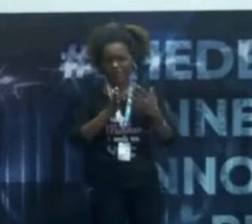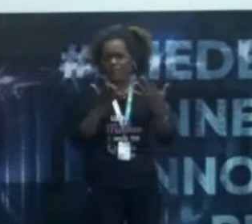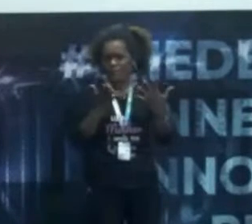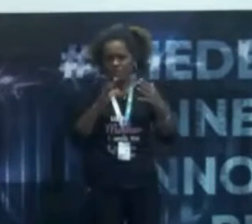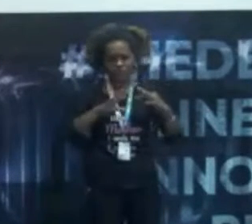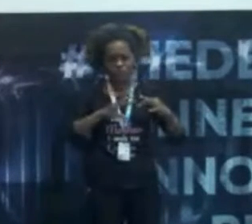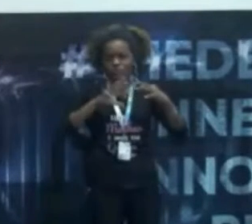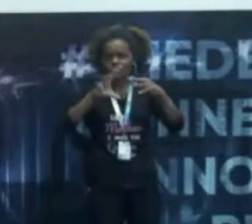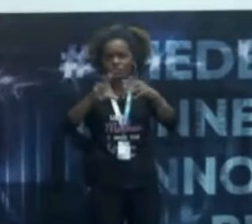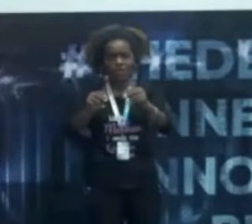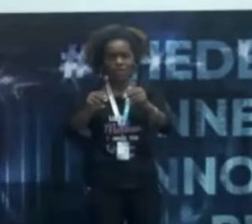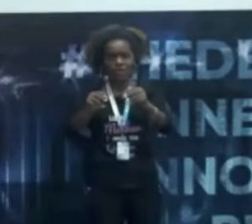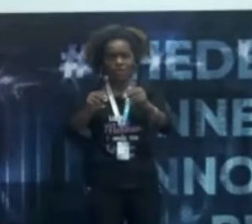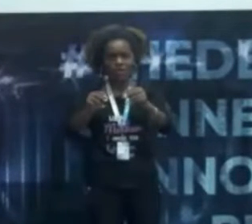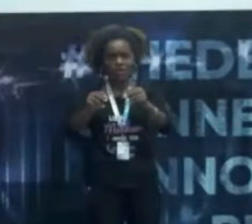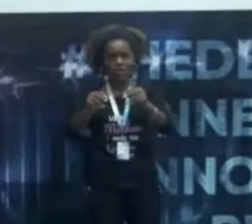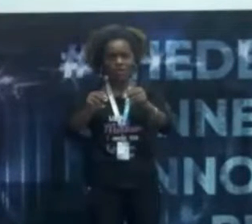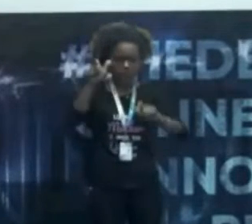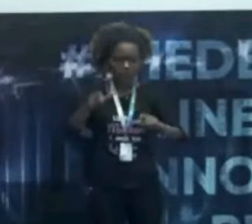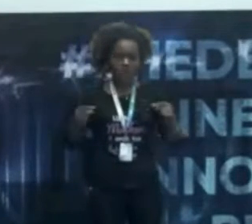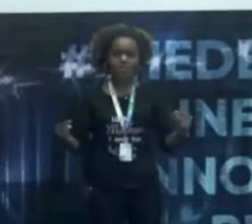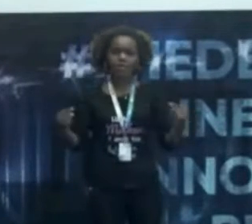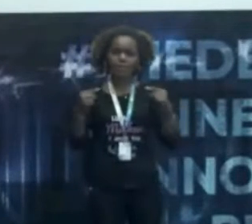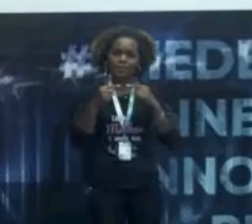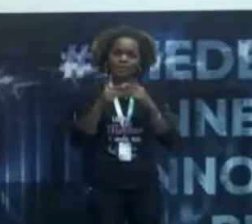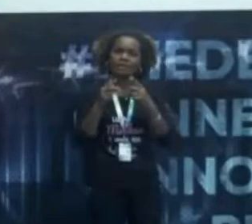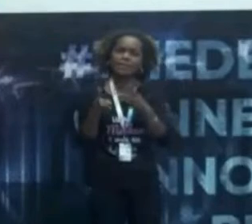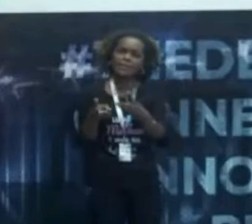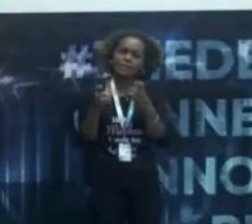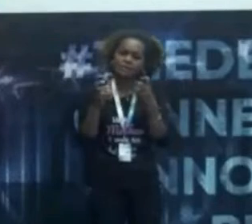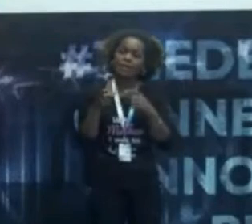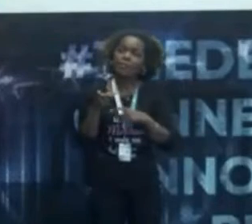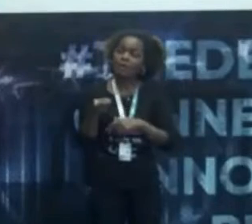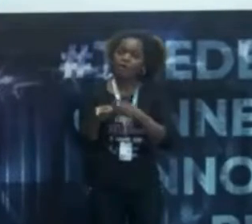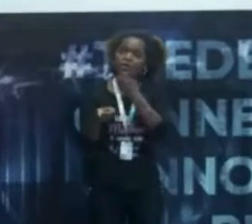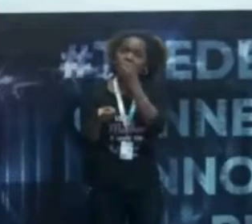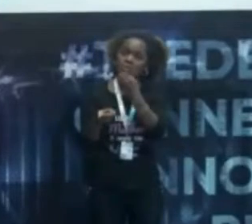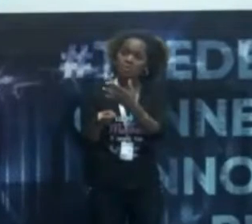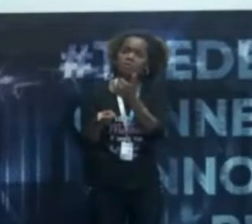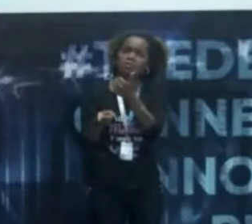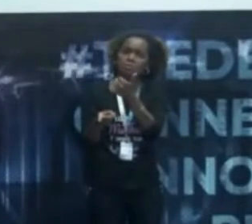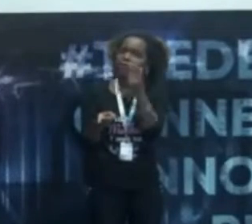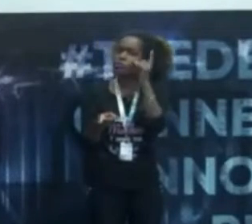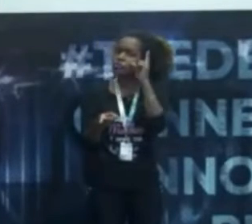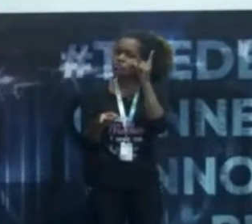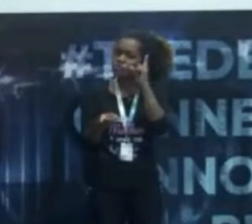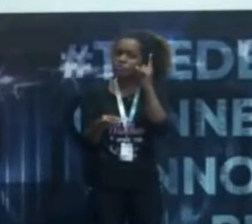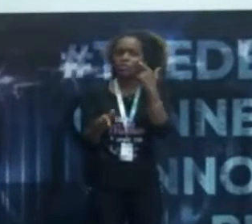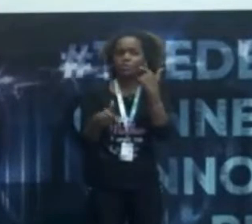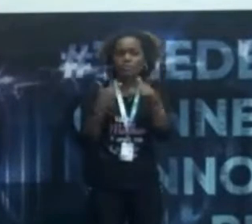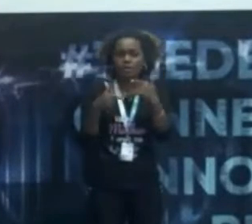Quando as pessoas pegam aquilo ali e veem o quão bom é para o dia a dia deles também, né?